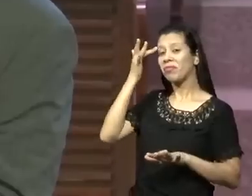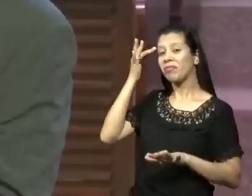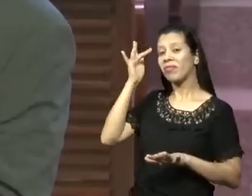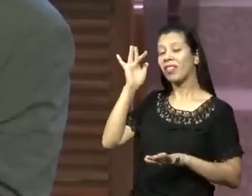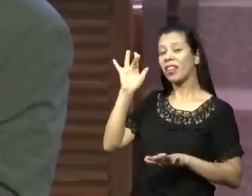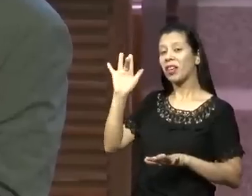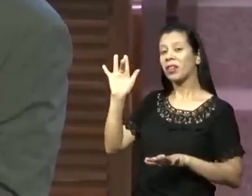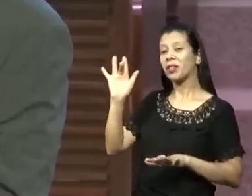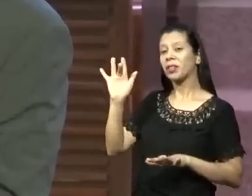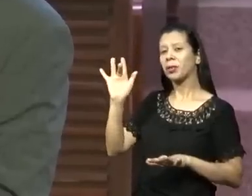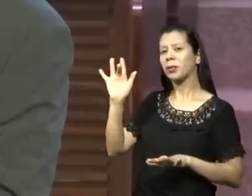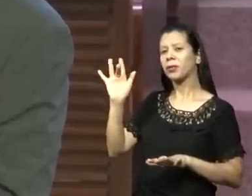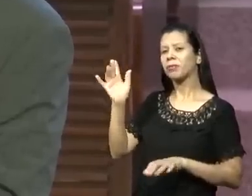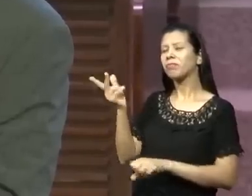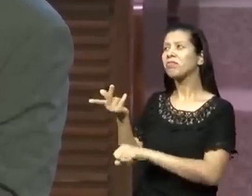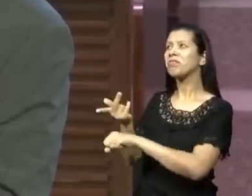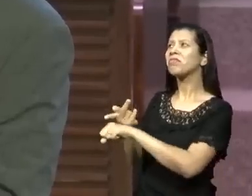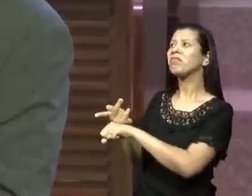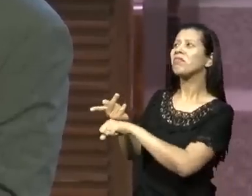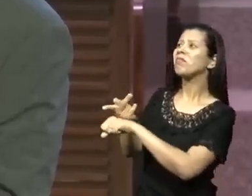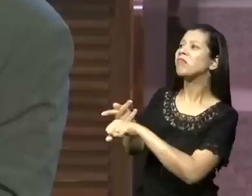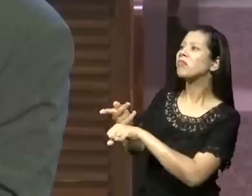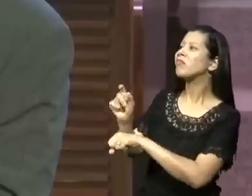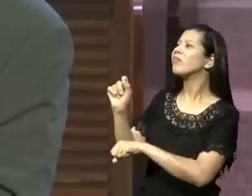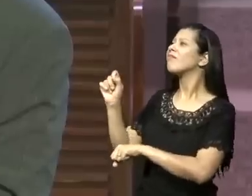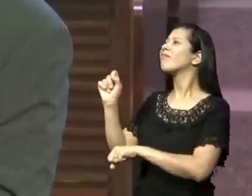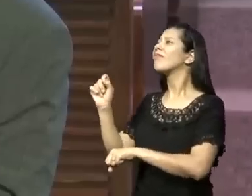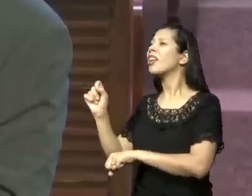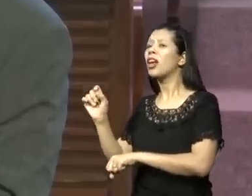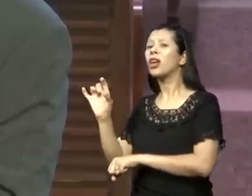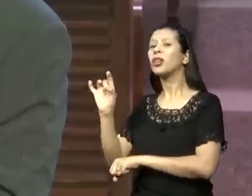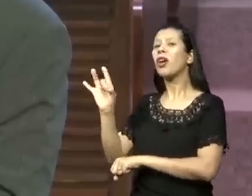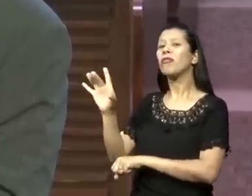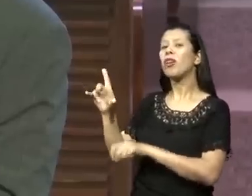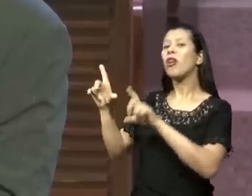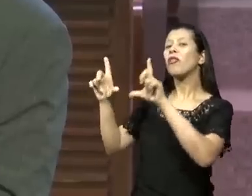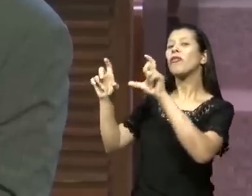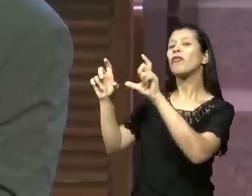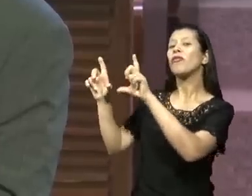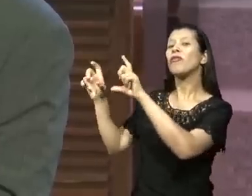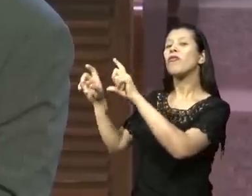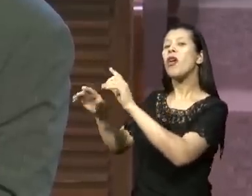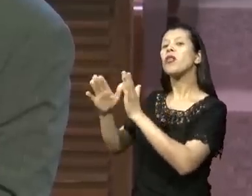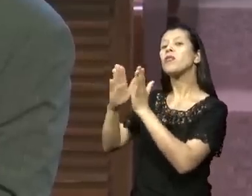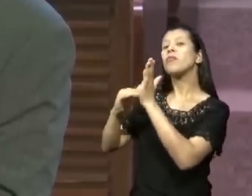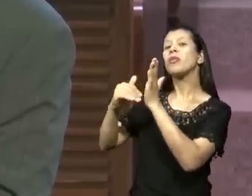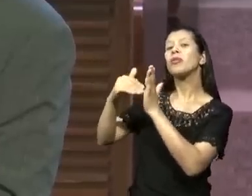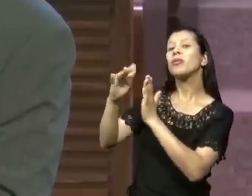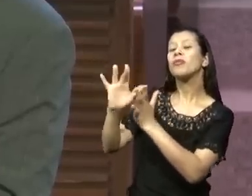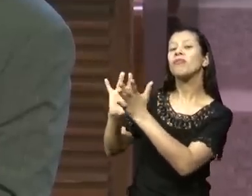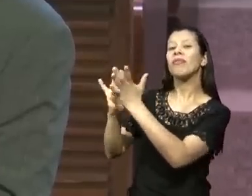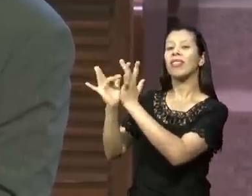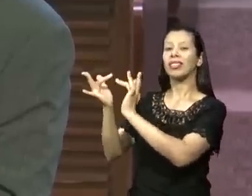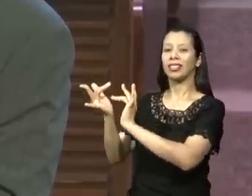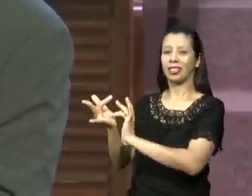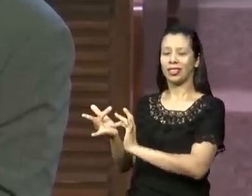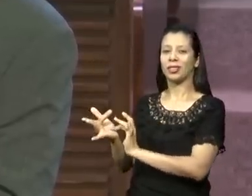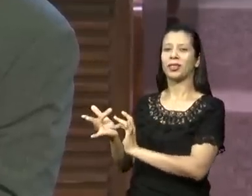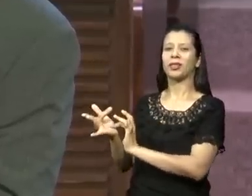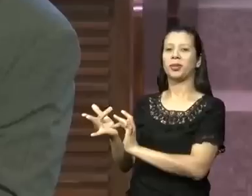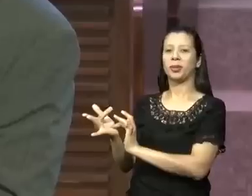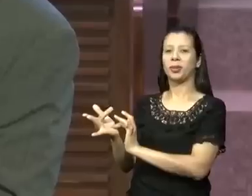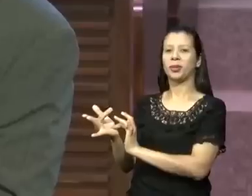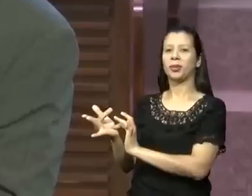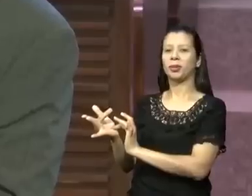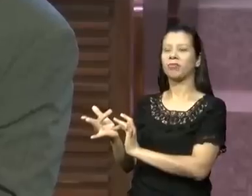você e eu não reconhecemos Jesus porque Só conhecemos as fotos as imagens as pinturas e talvez